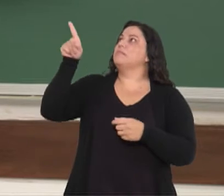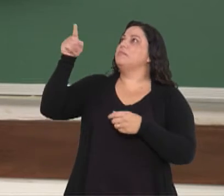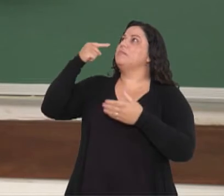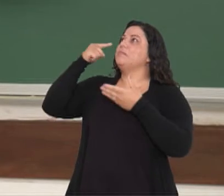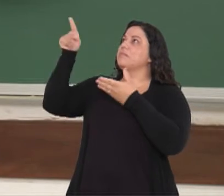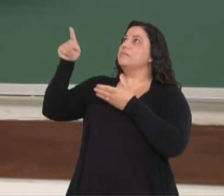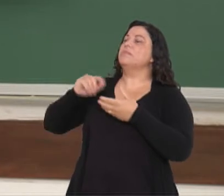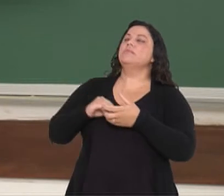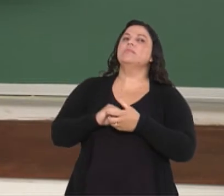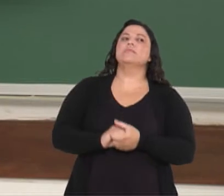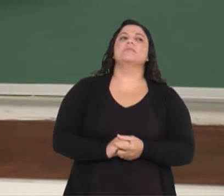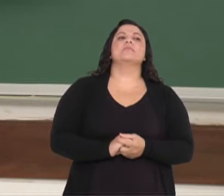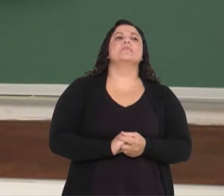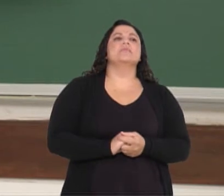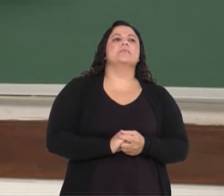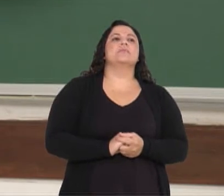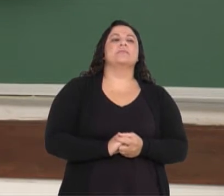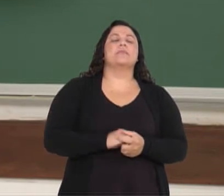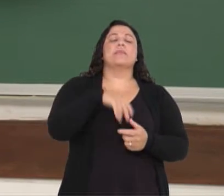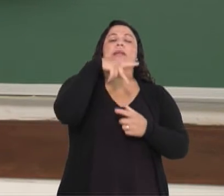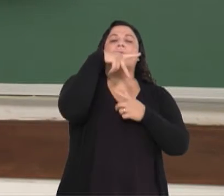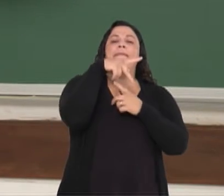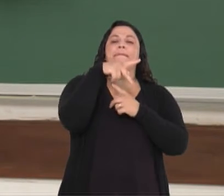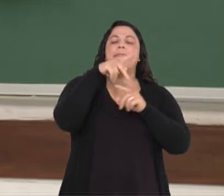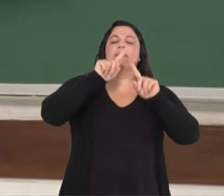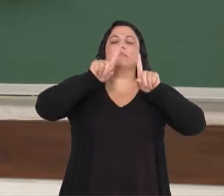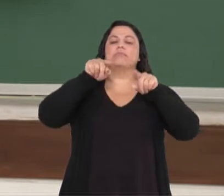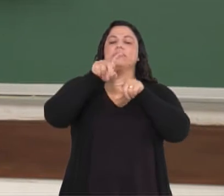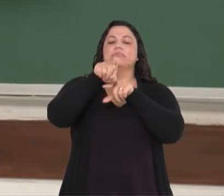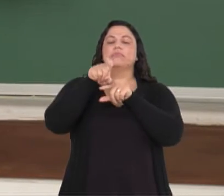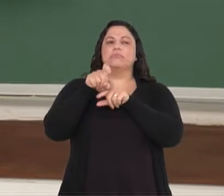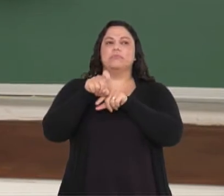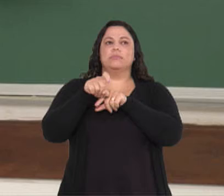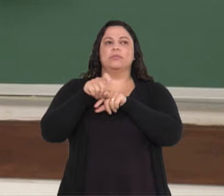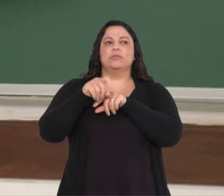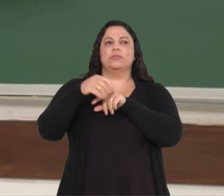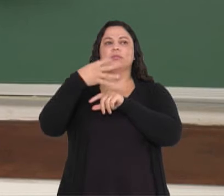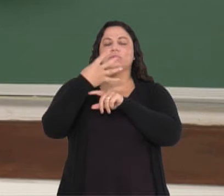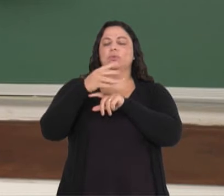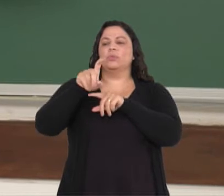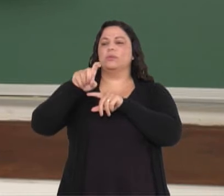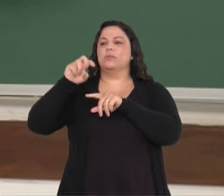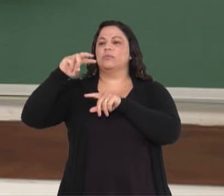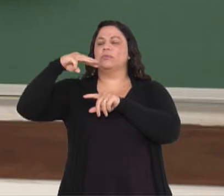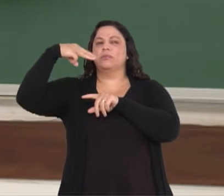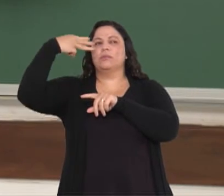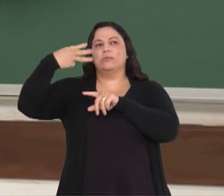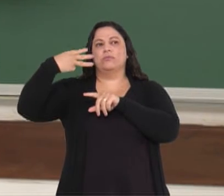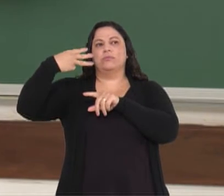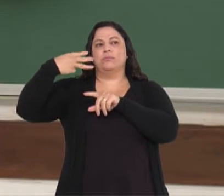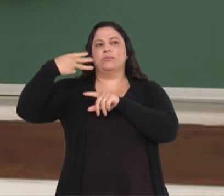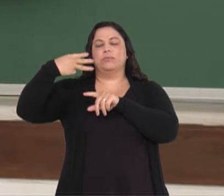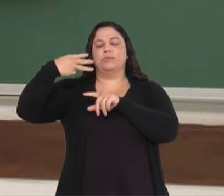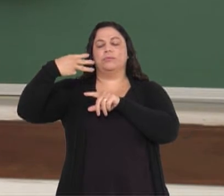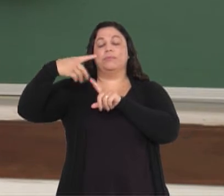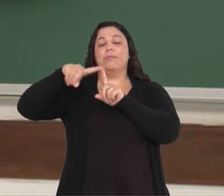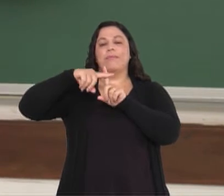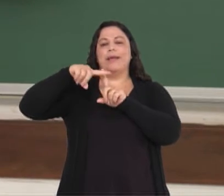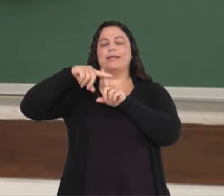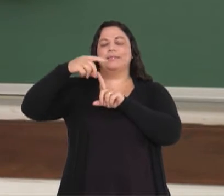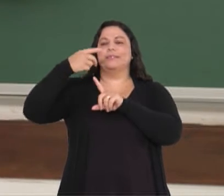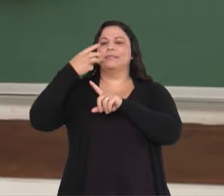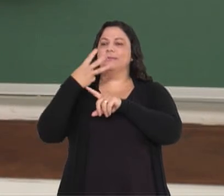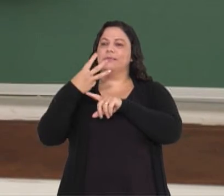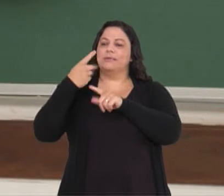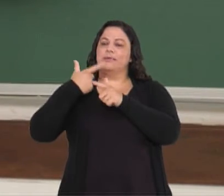este p de x por este d de x, ou seja, 4x³ mais 3 dividido por 2x. Primeiro, do